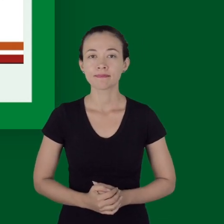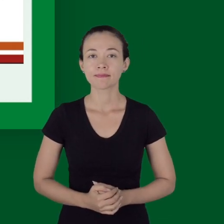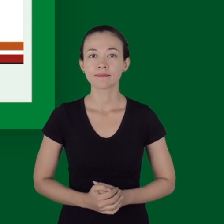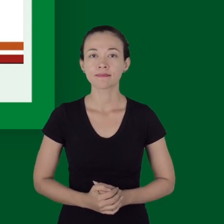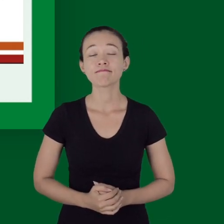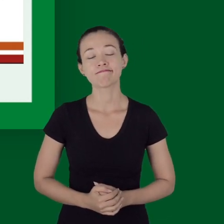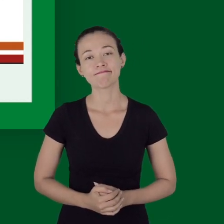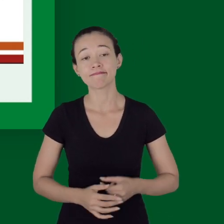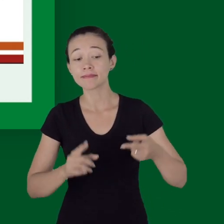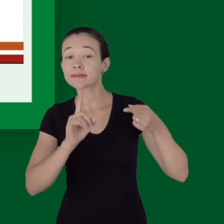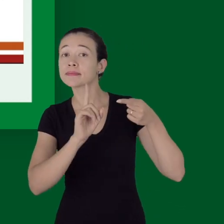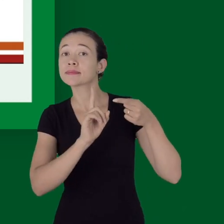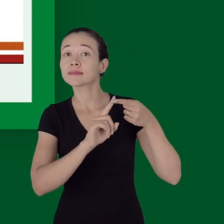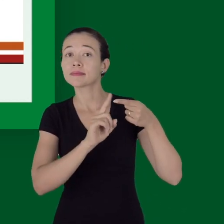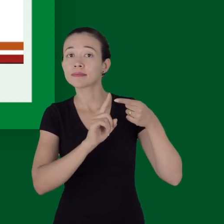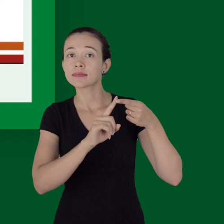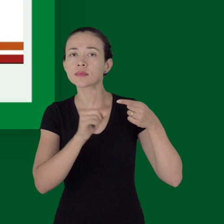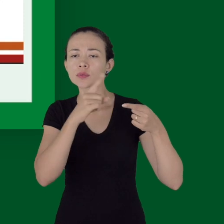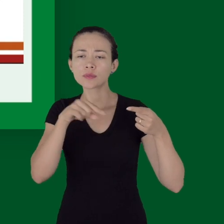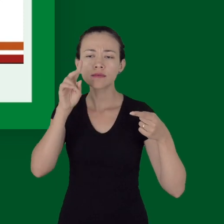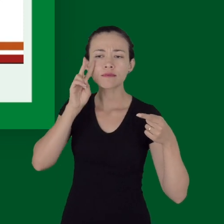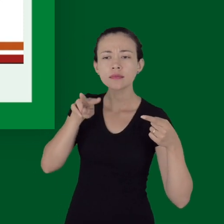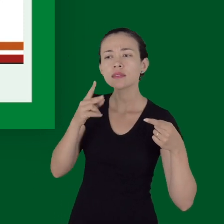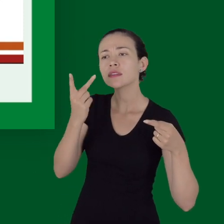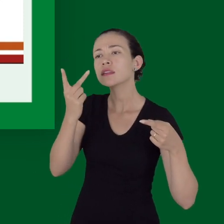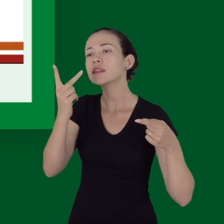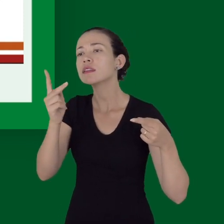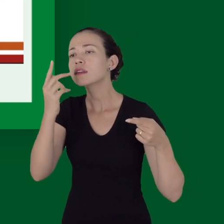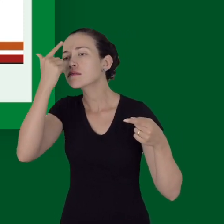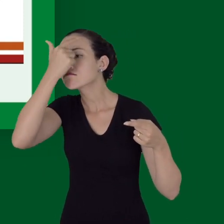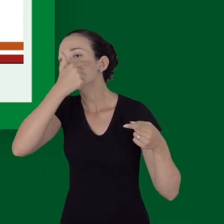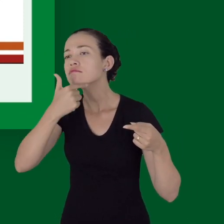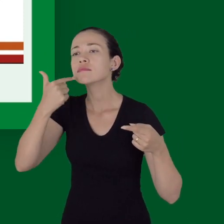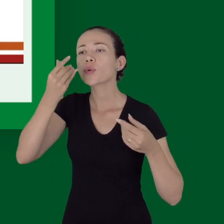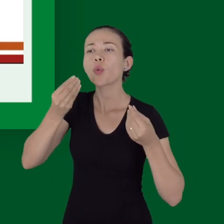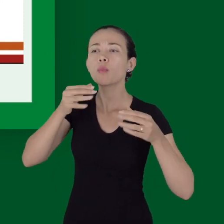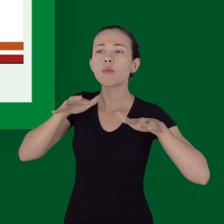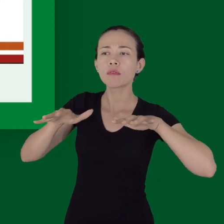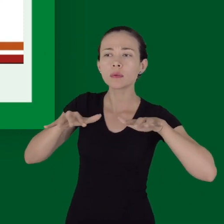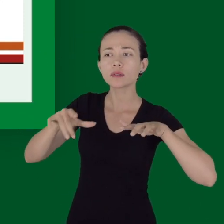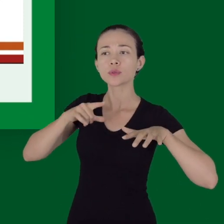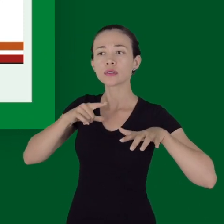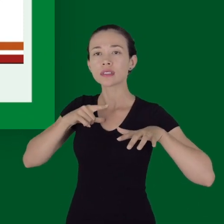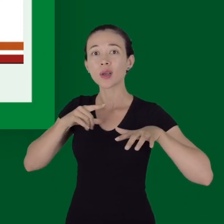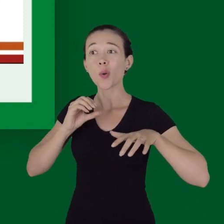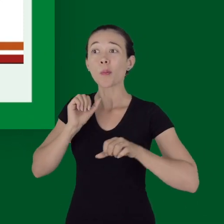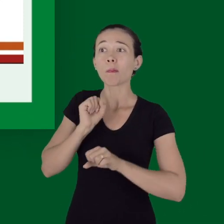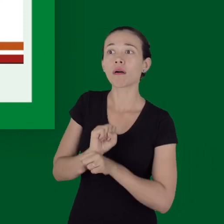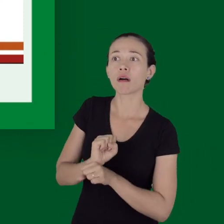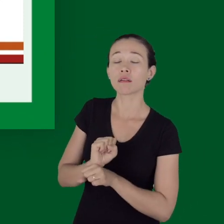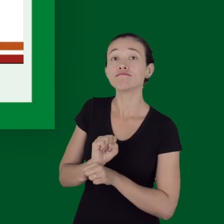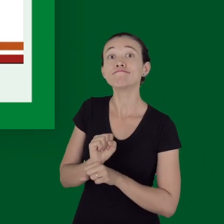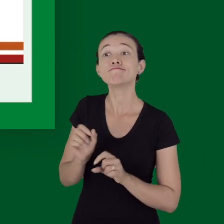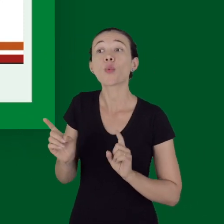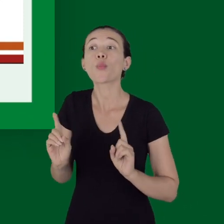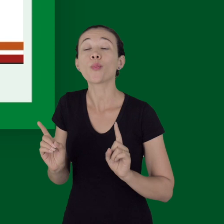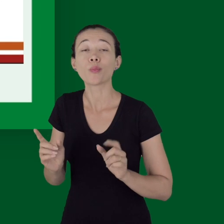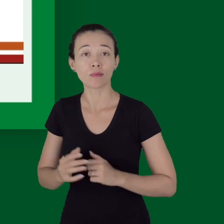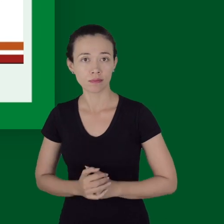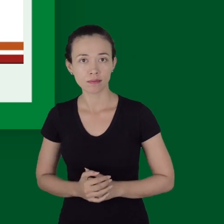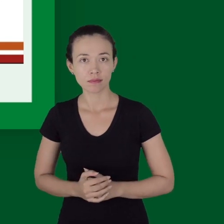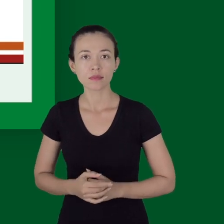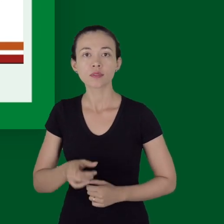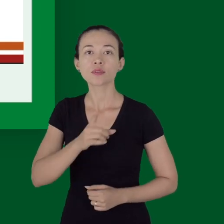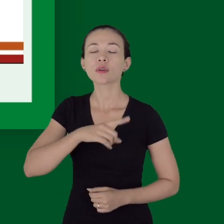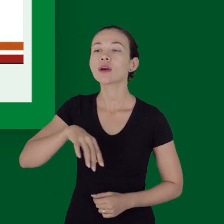tendo um AVC. Então, o primeiro parâmetro que a gente avalia é a movimentação da face, né? Se tem paralisia facial ou não. A gente